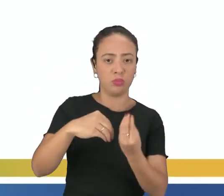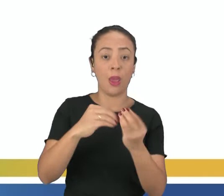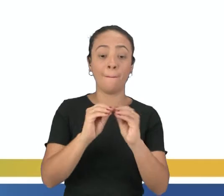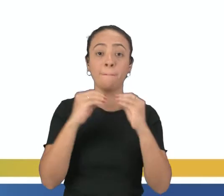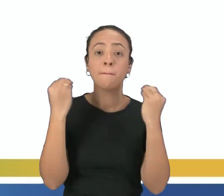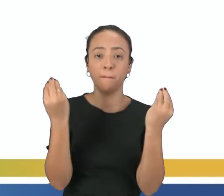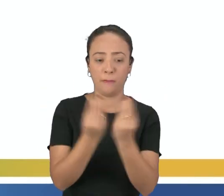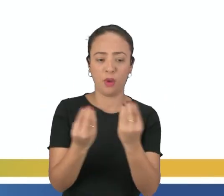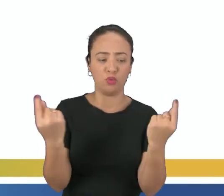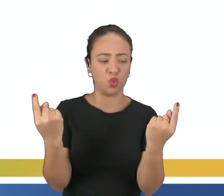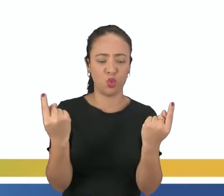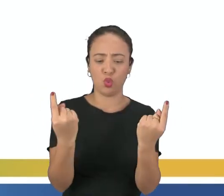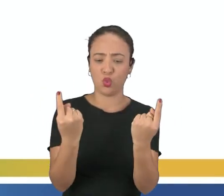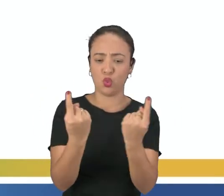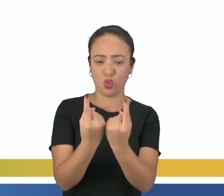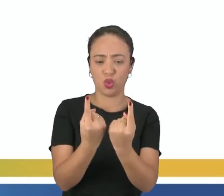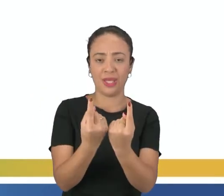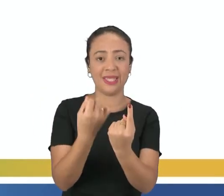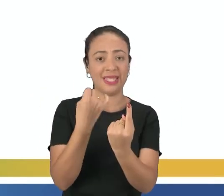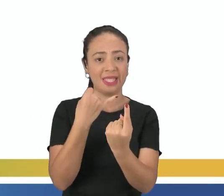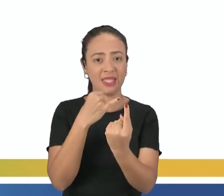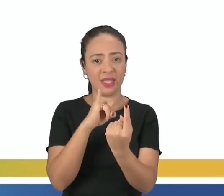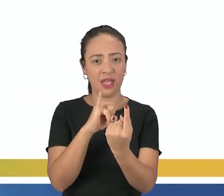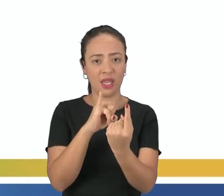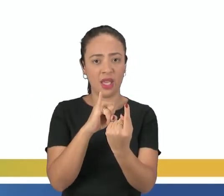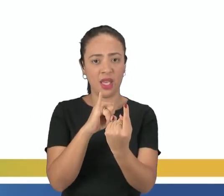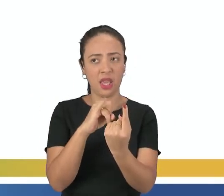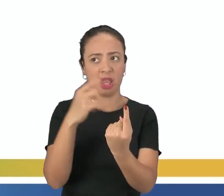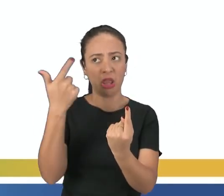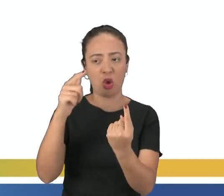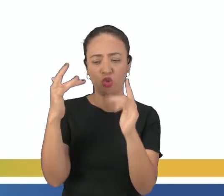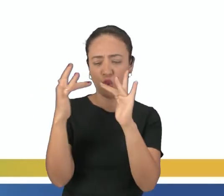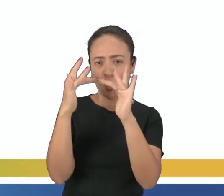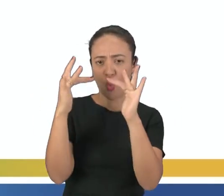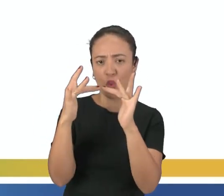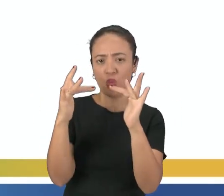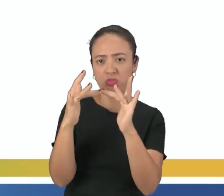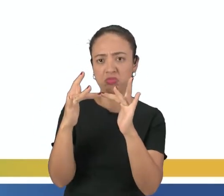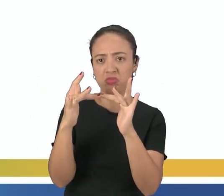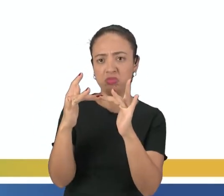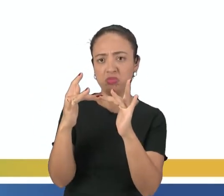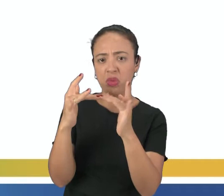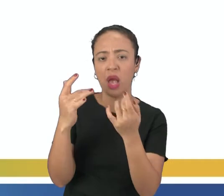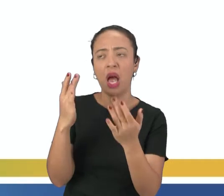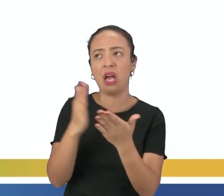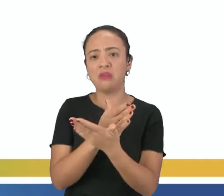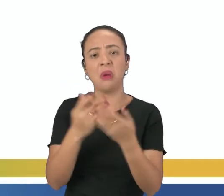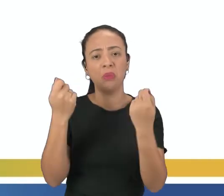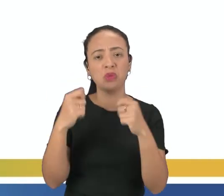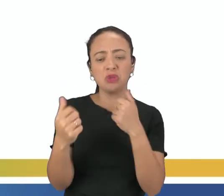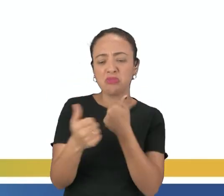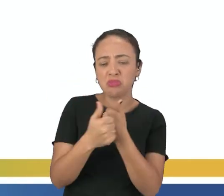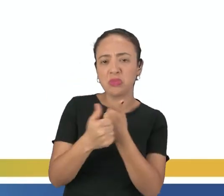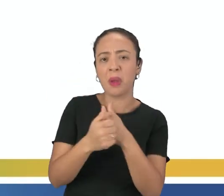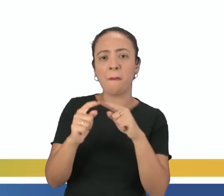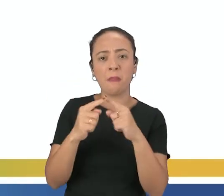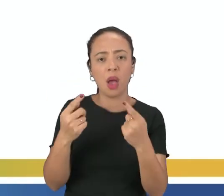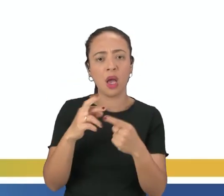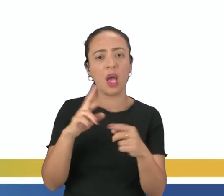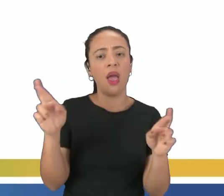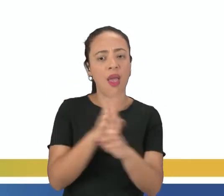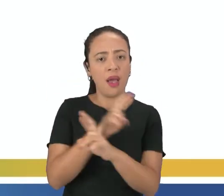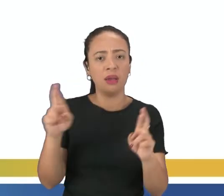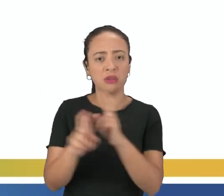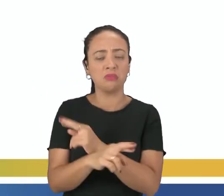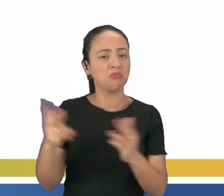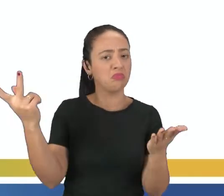gente pode aproximá-las, se elas não apresentarem nenhuma afinidade, por mais que elas estejam próximas, essa reação não